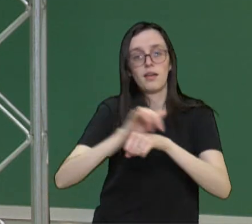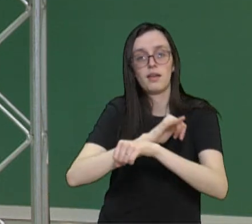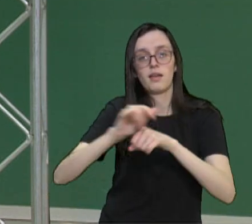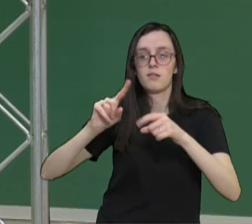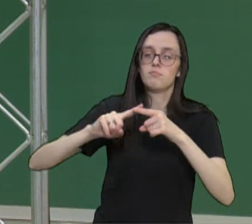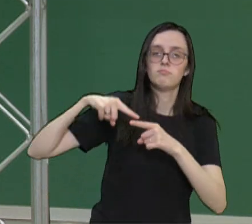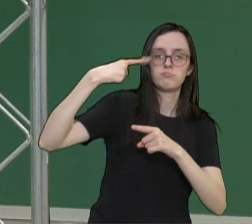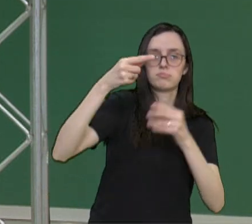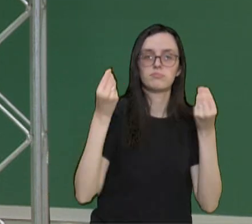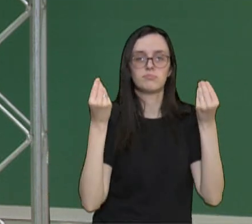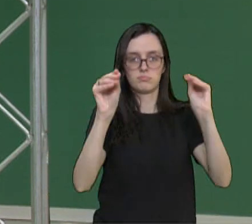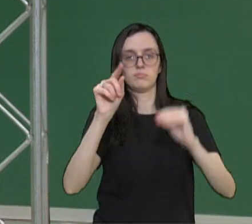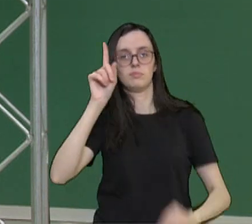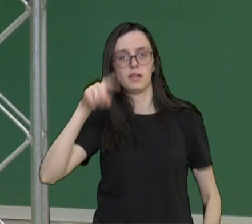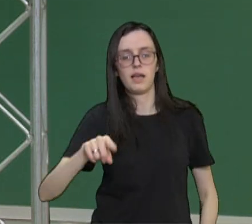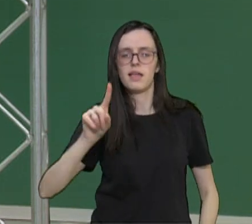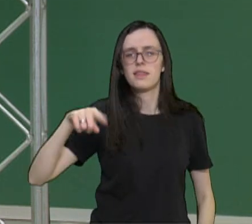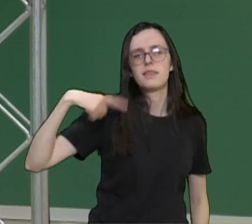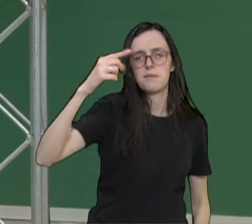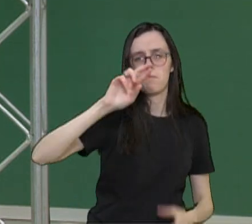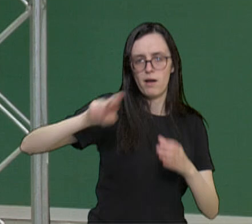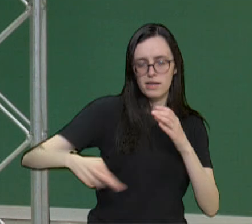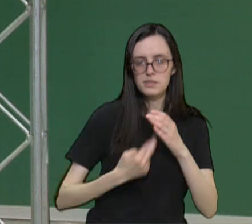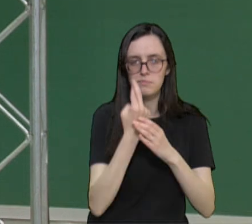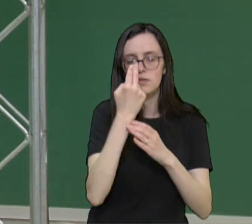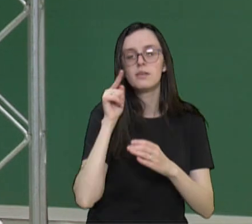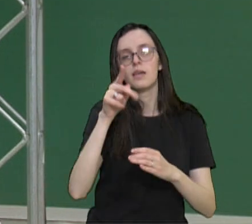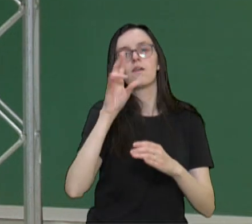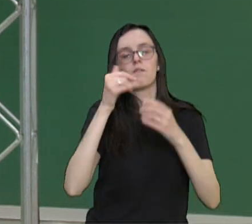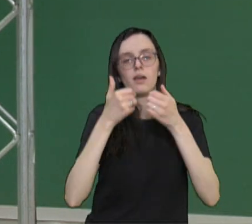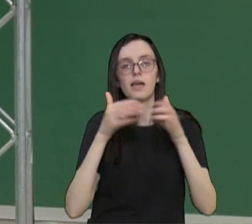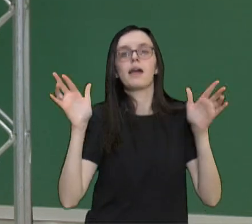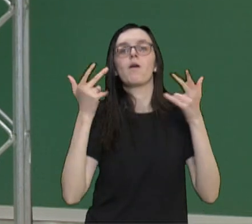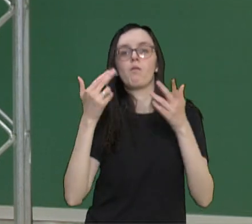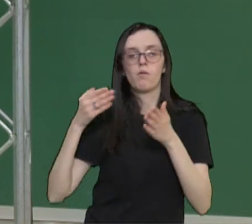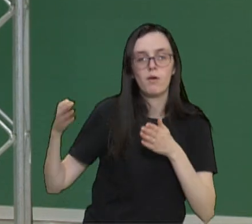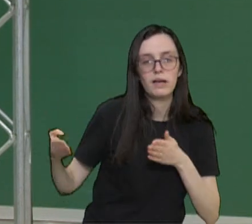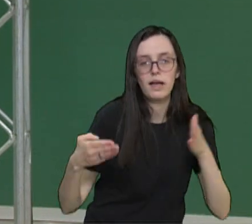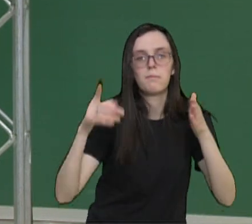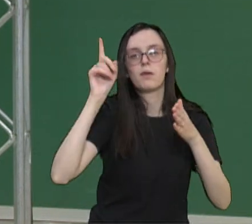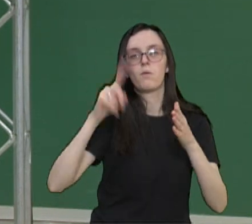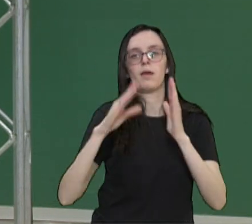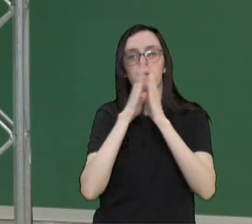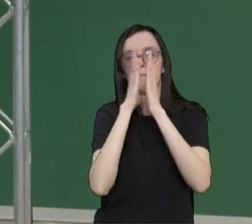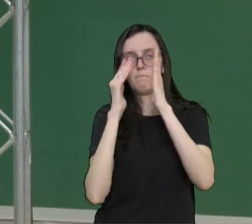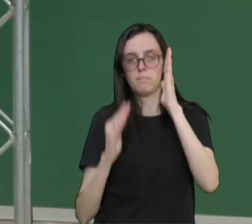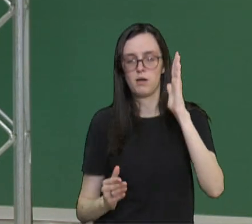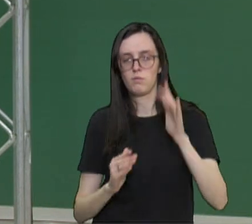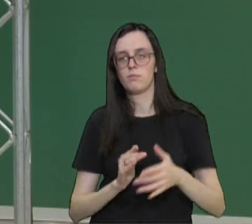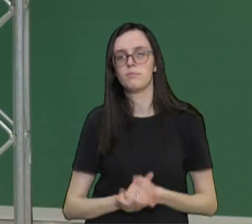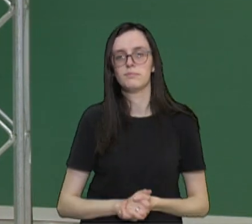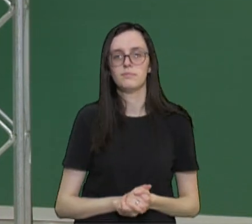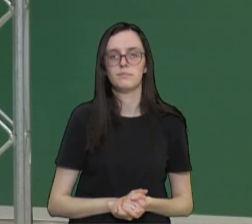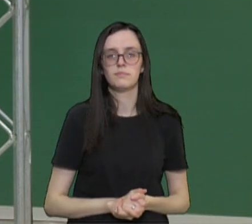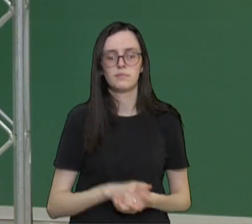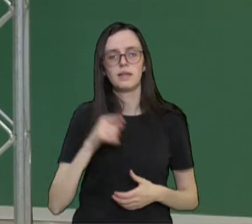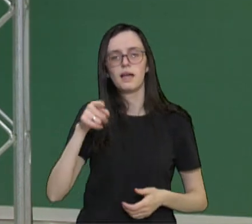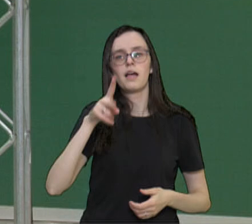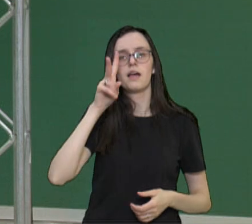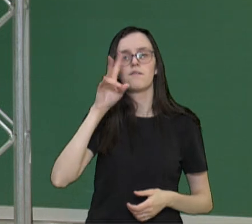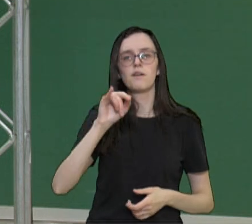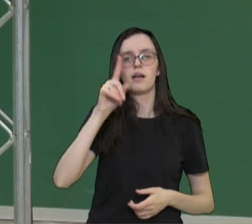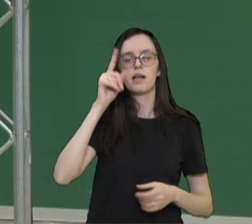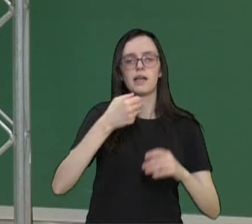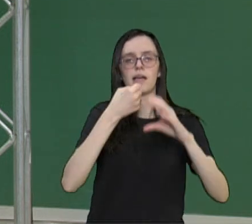colocada, pós-renascimento, é ela que vai abrir o caminho para o barroco, né? Então ela vai pegar um pouquinho